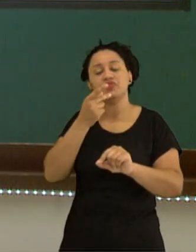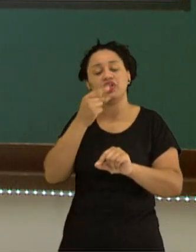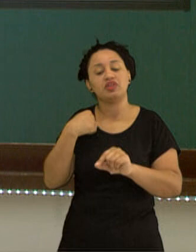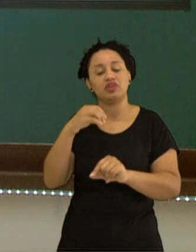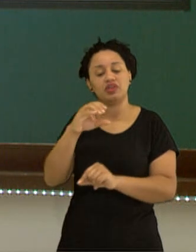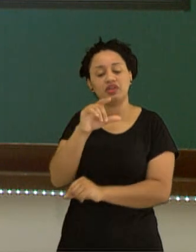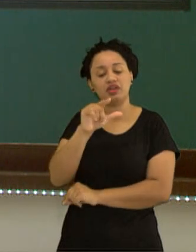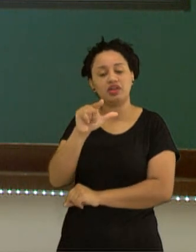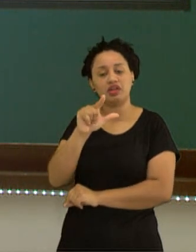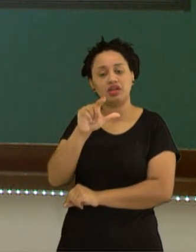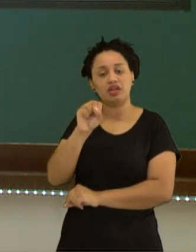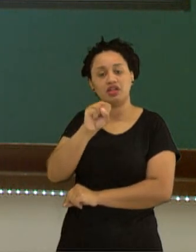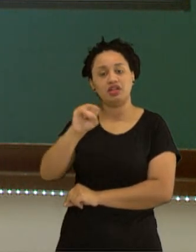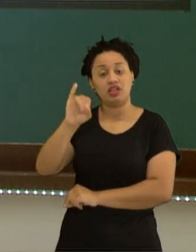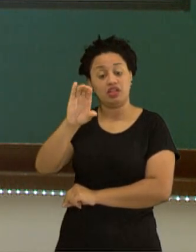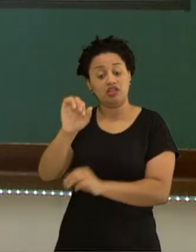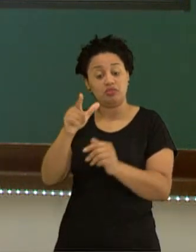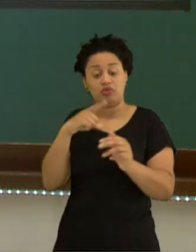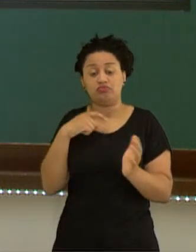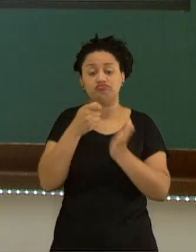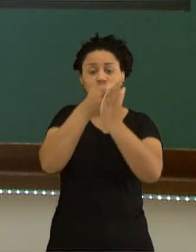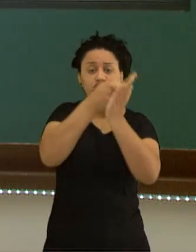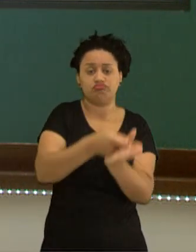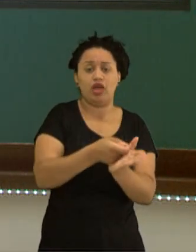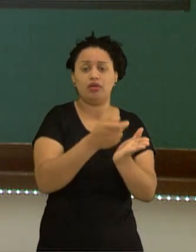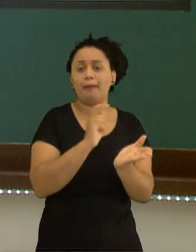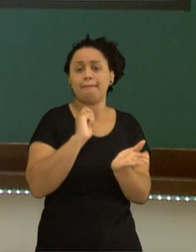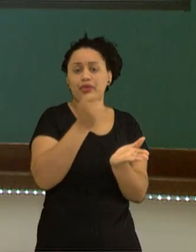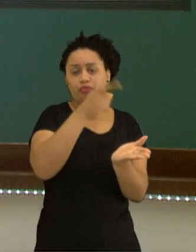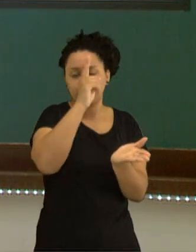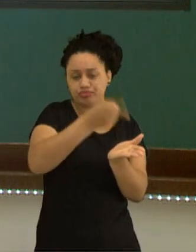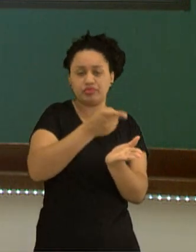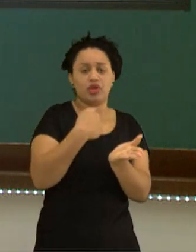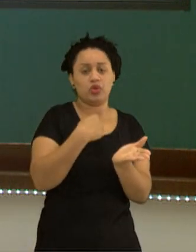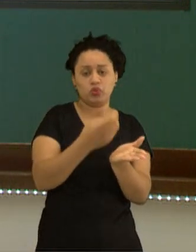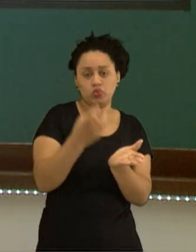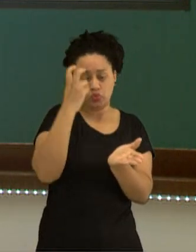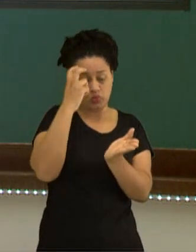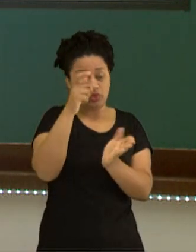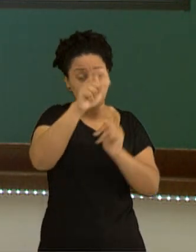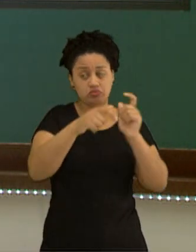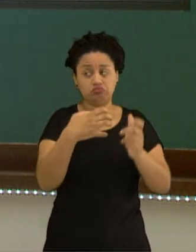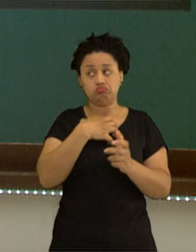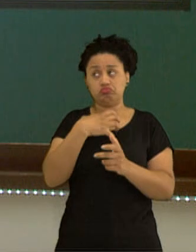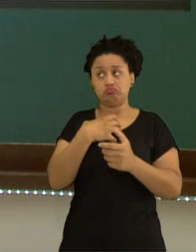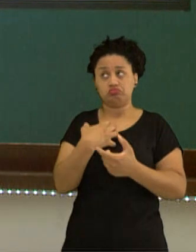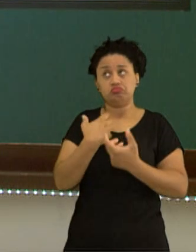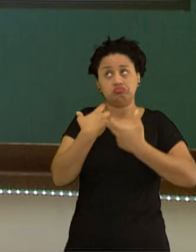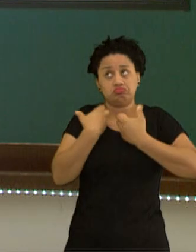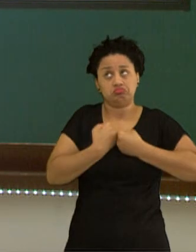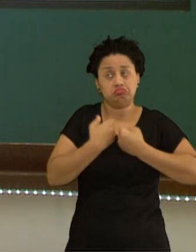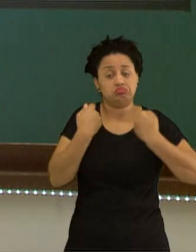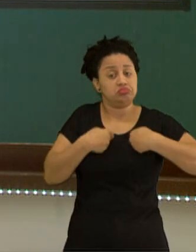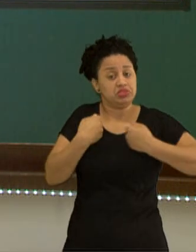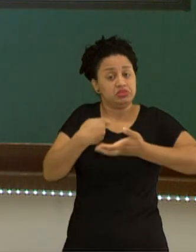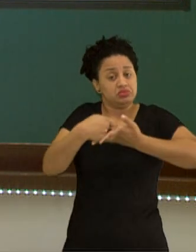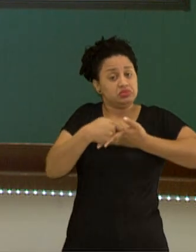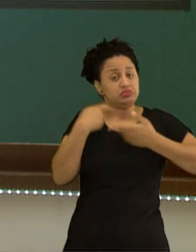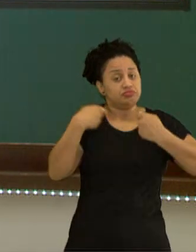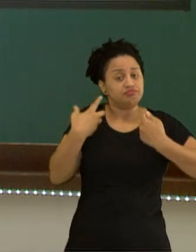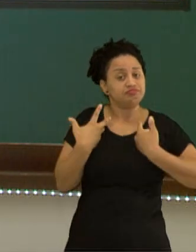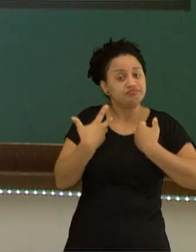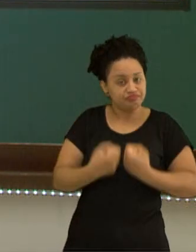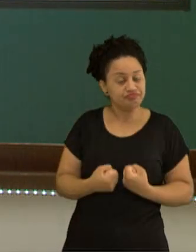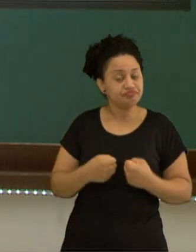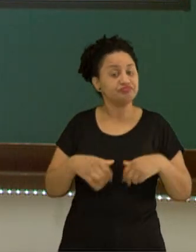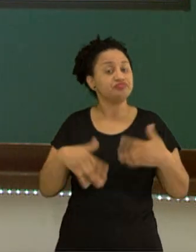algo que muitas vezes é imposto, então a pessoa ela se sente obrigada a considerar aquilo um clássico. Então é uma